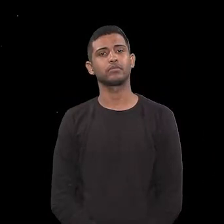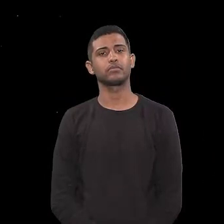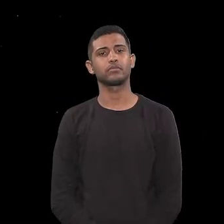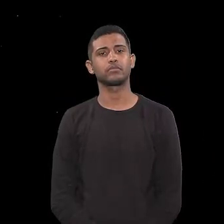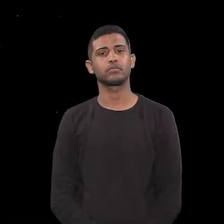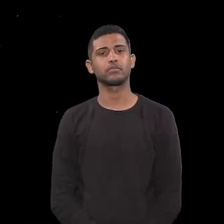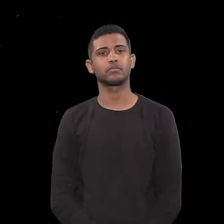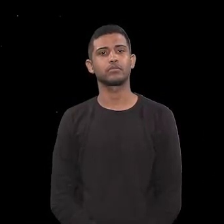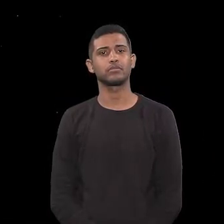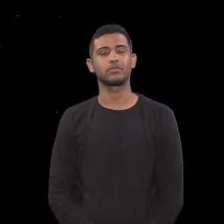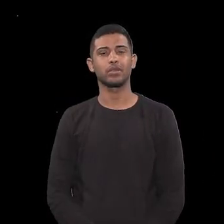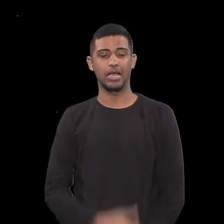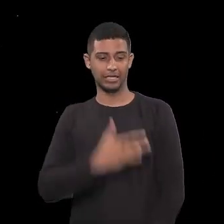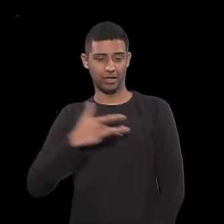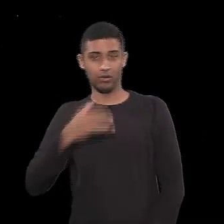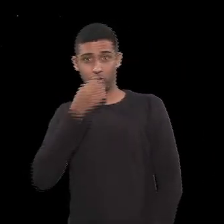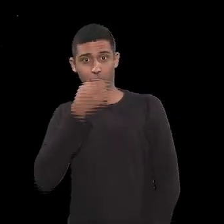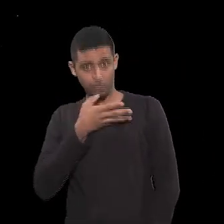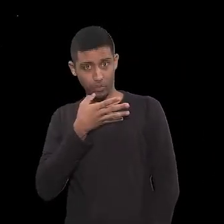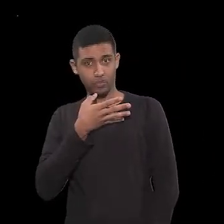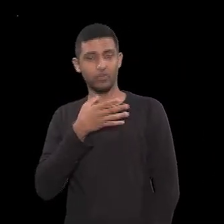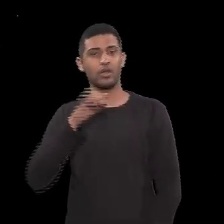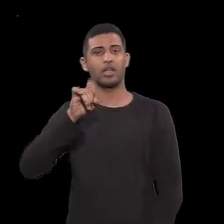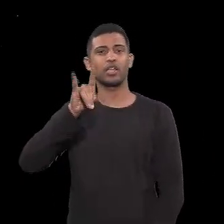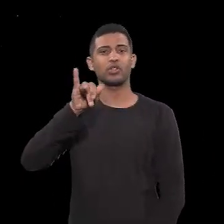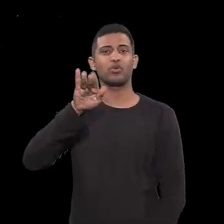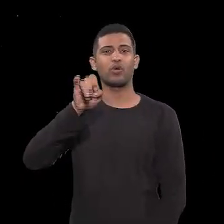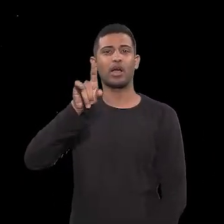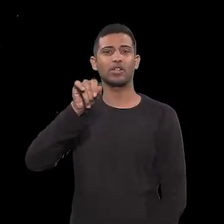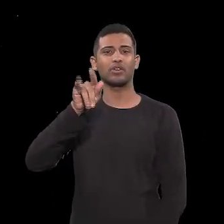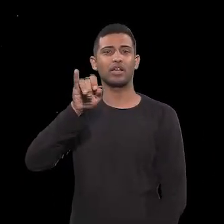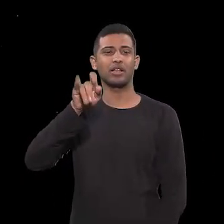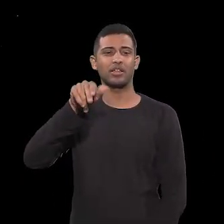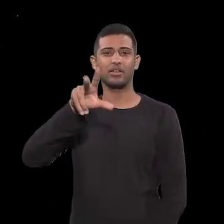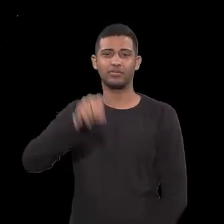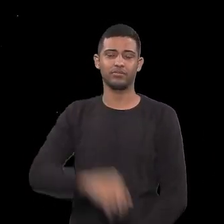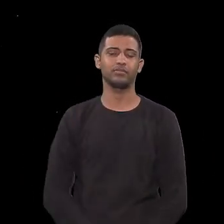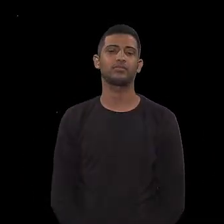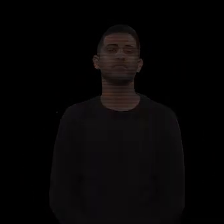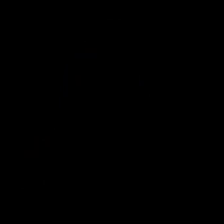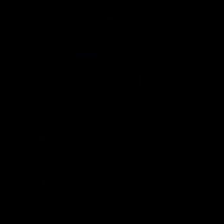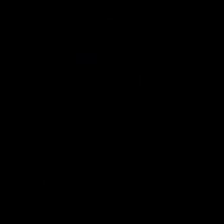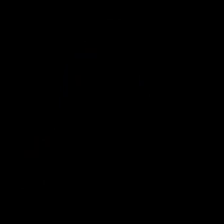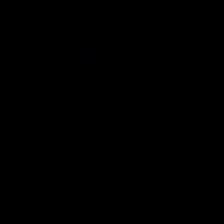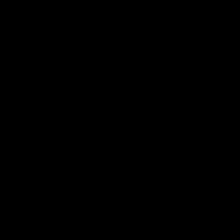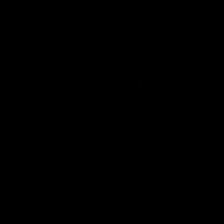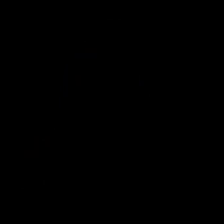completamente curados. A boa saúde de Eduardo Galeano.